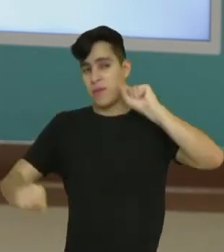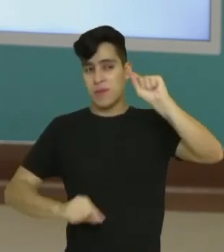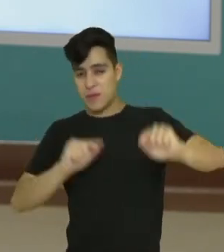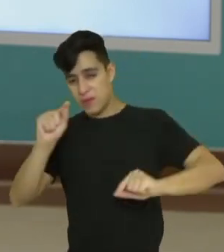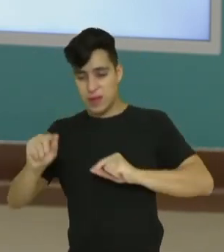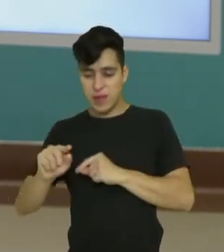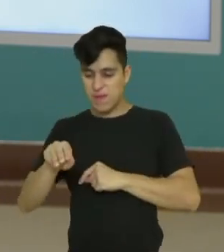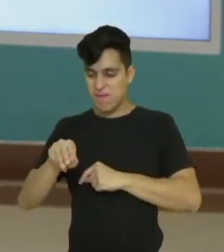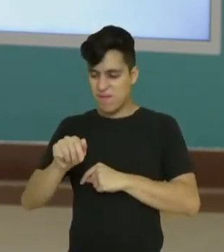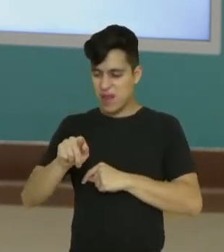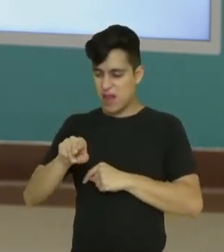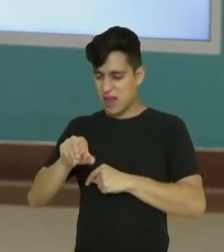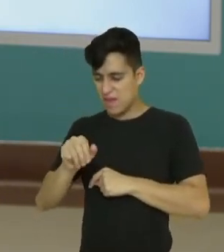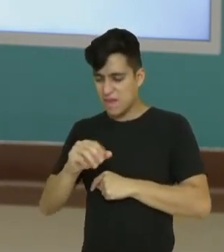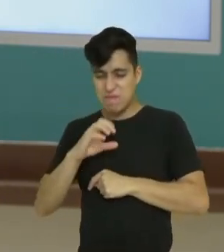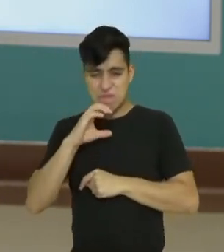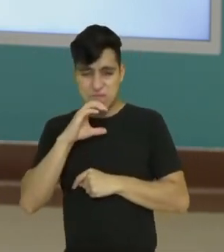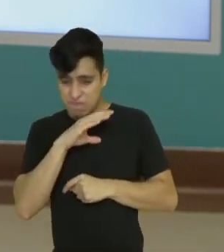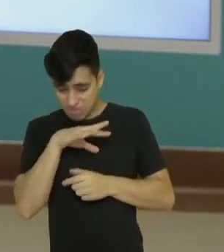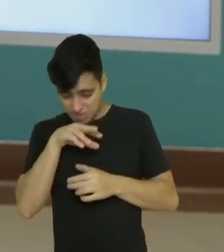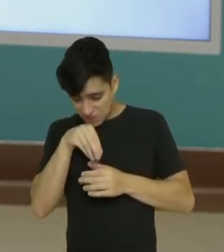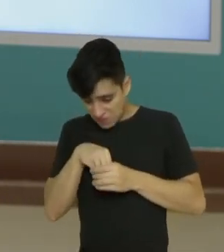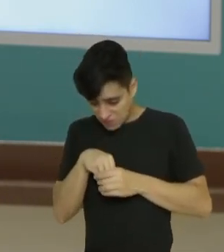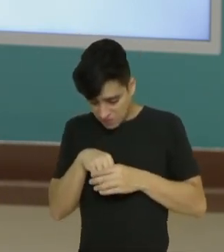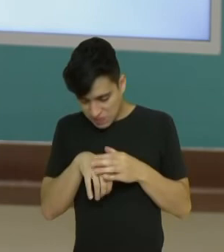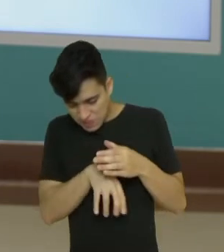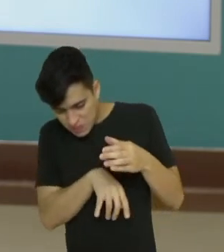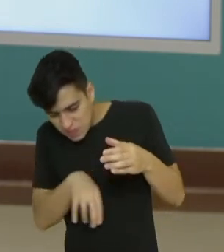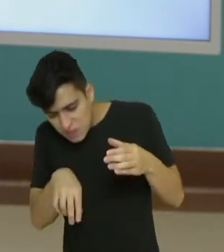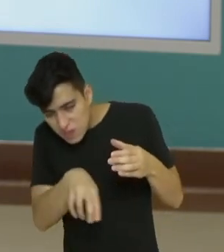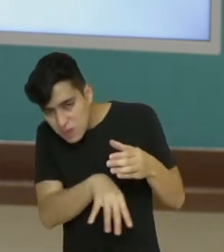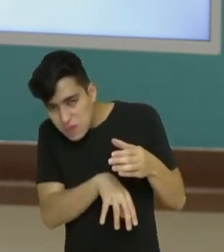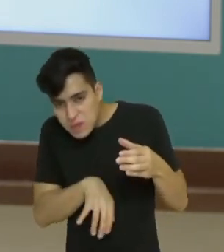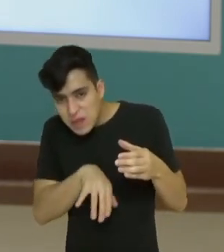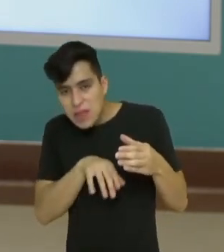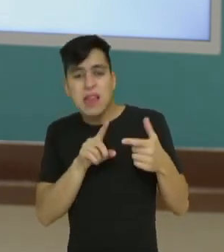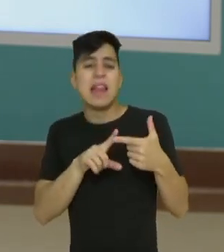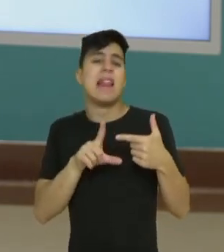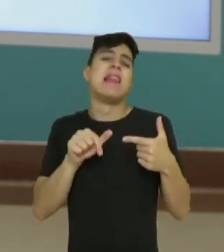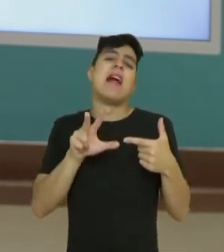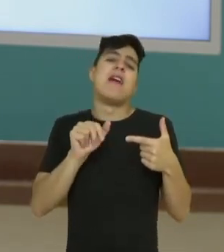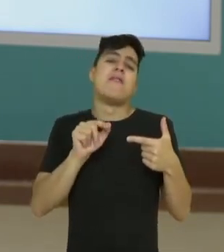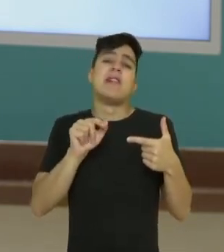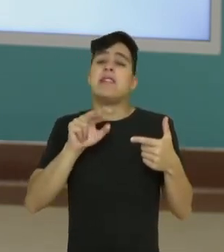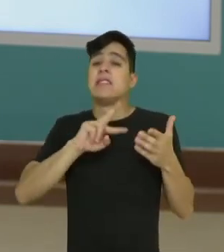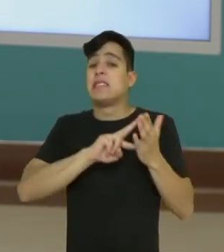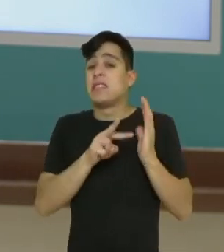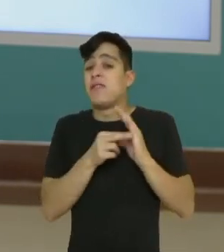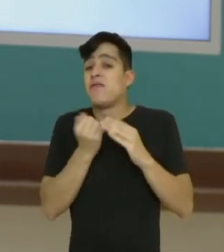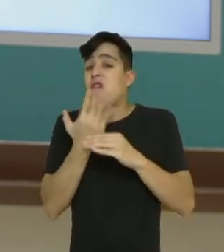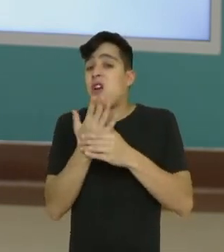é esse material quente no interior do vulcão e lava quando ele está